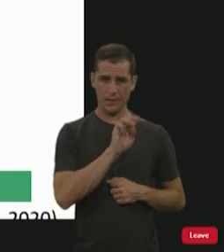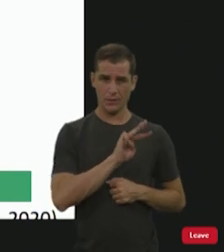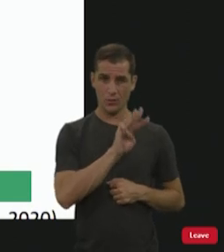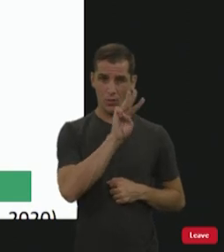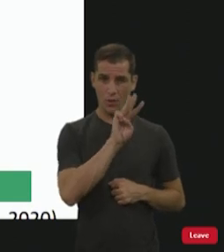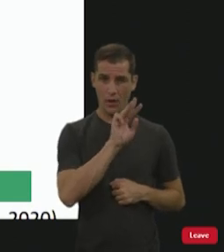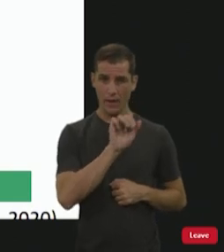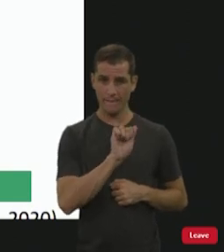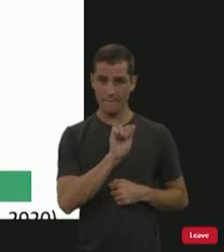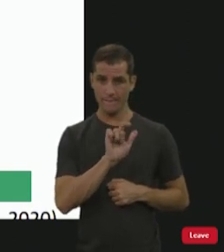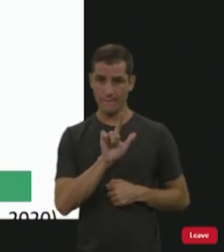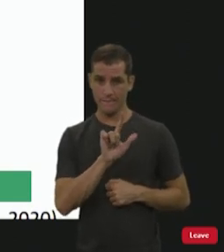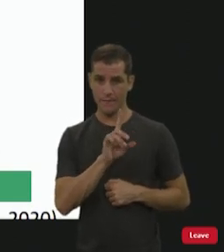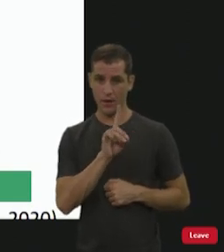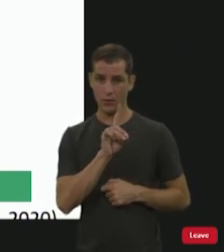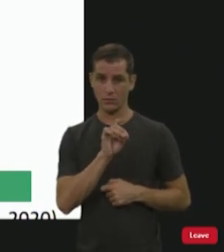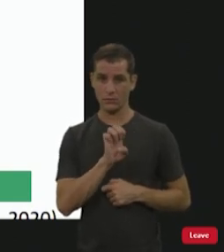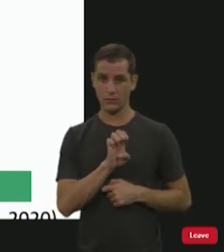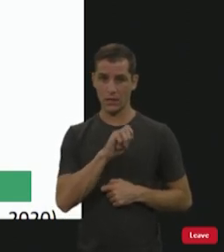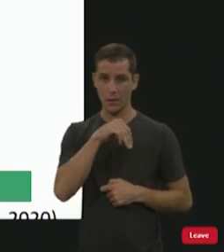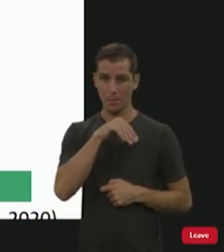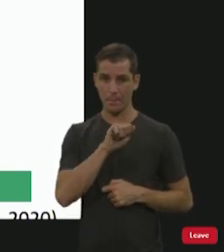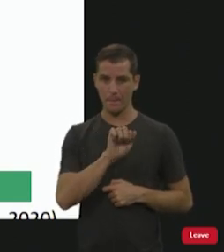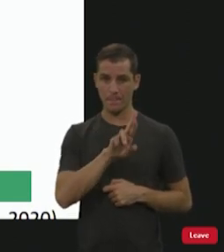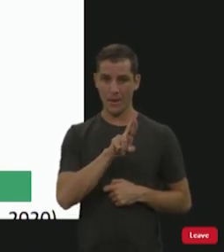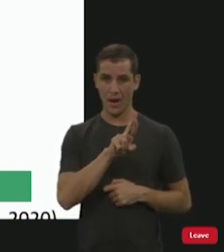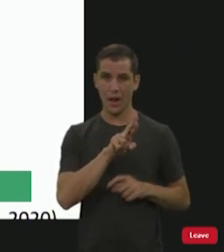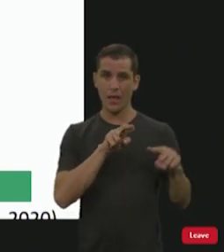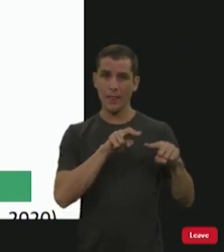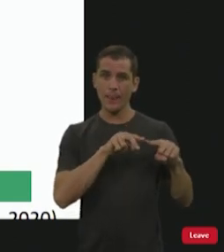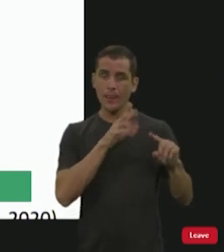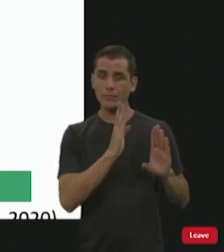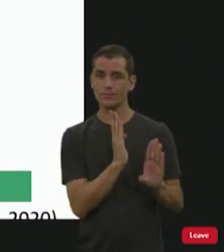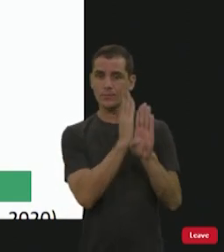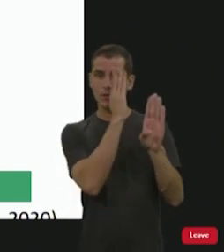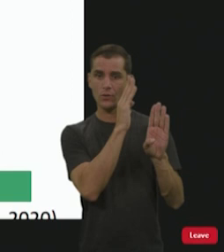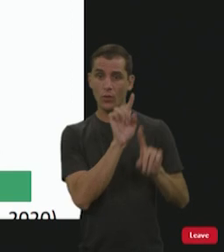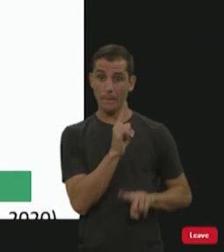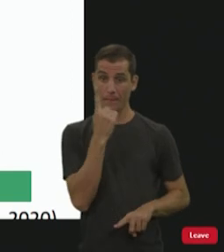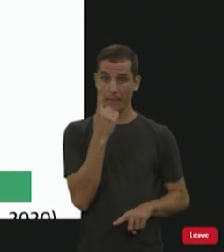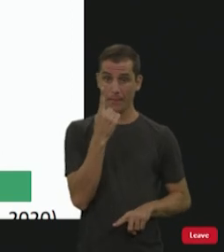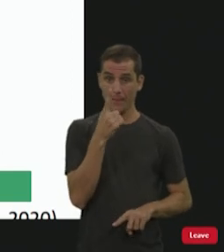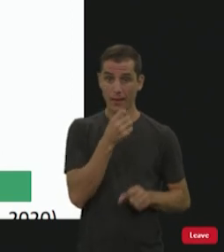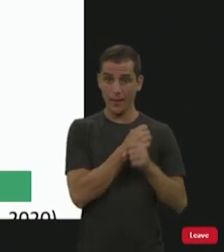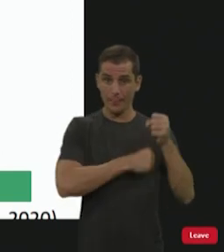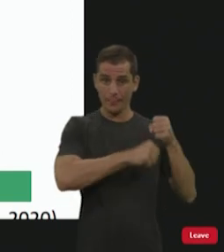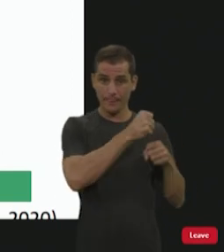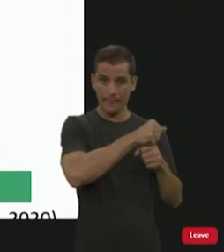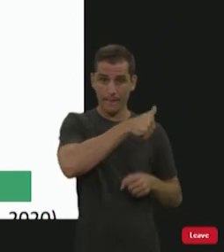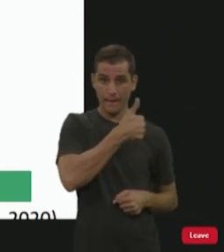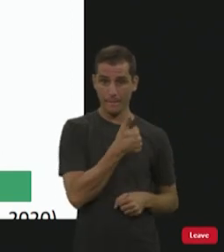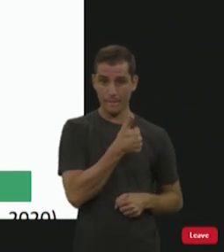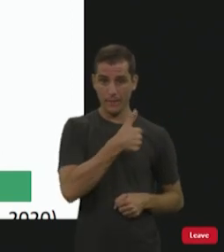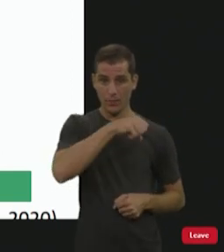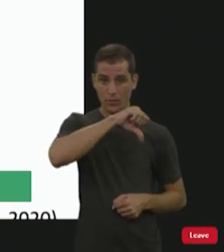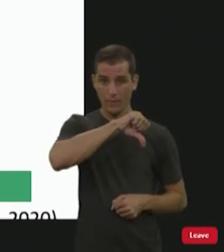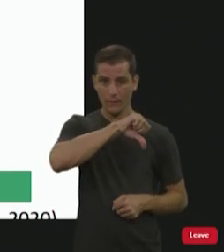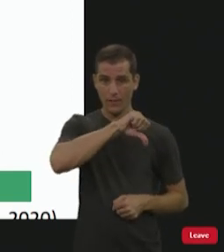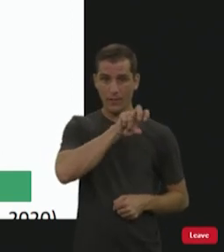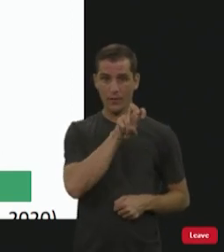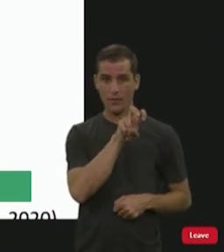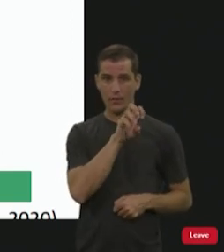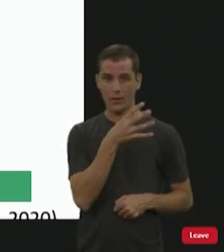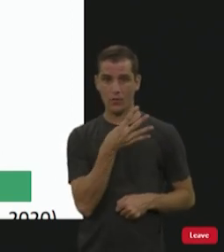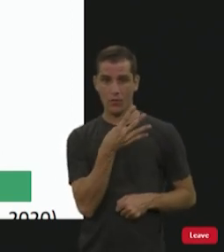descrição, de 2 anos de idade, e o Dr. Martin Saip, norueguês, em